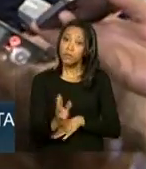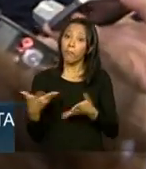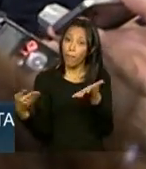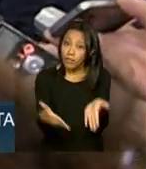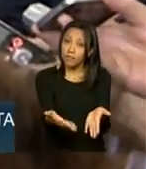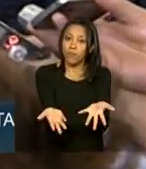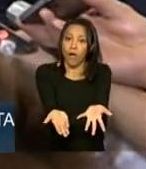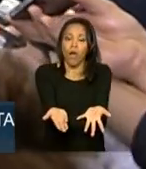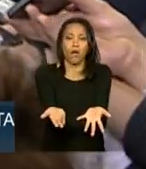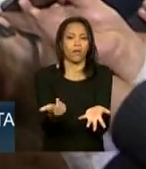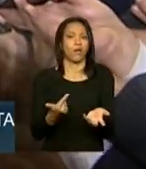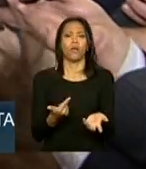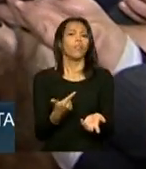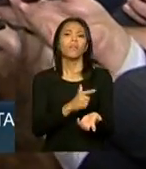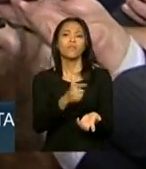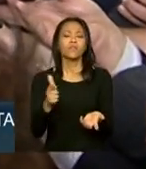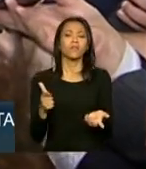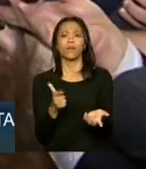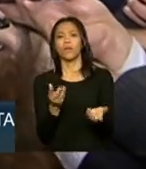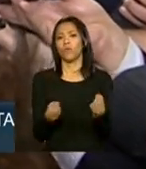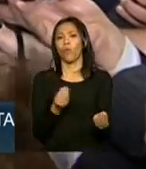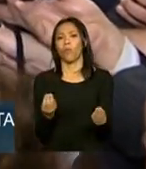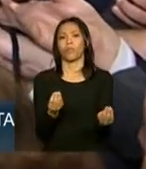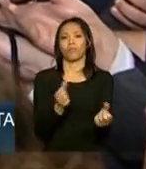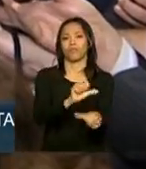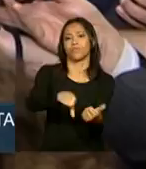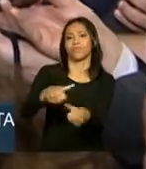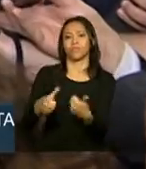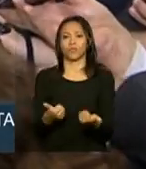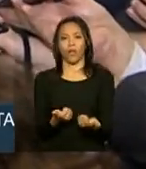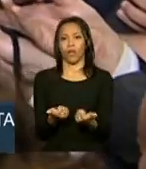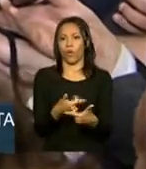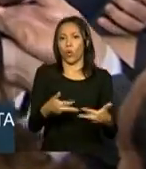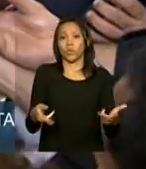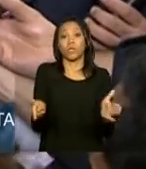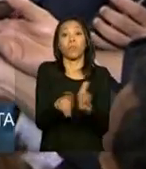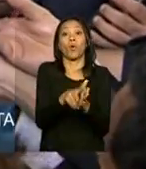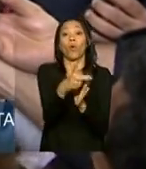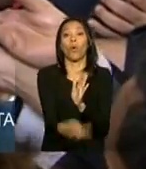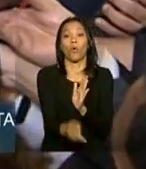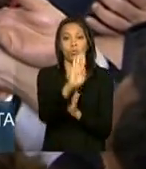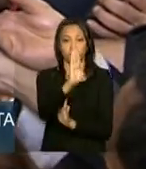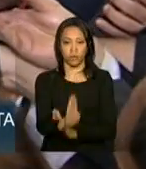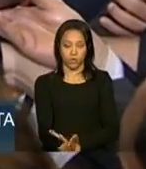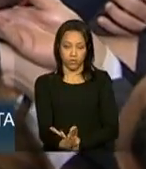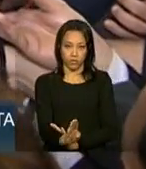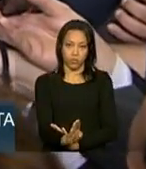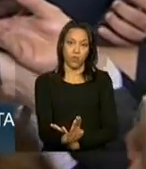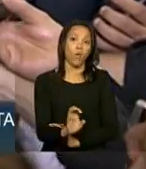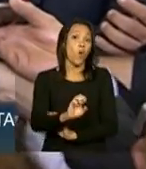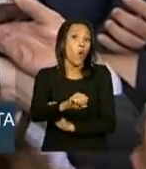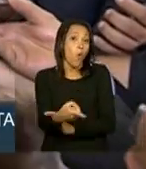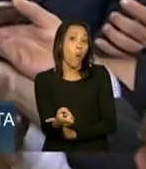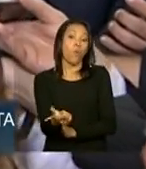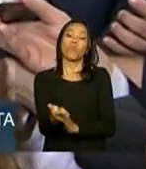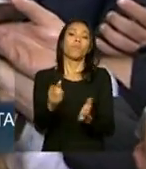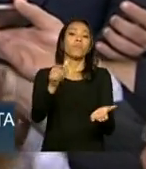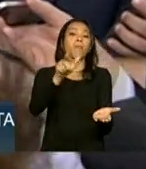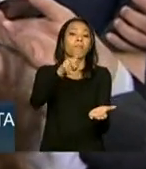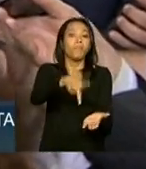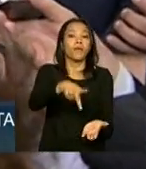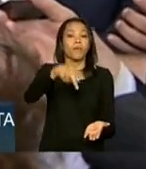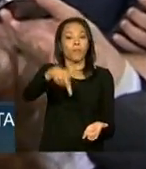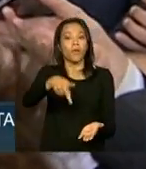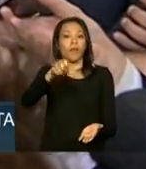que modificar conteúdo nacional. Não tem por que modificar o papel da PPSA.